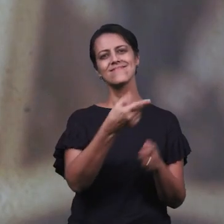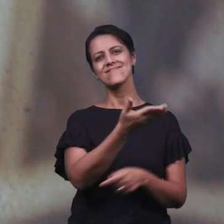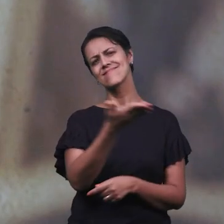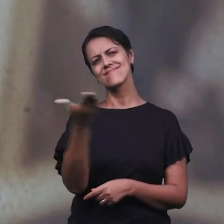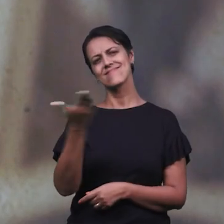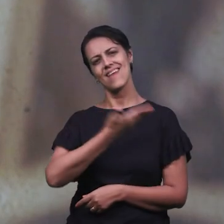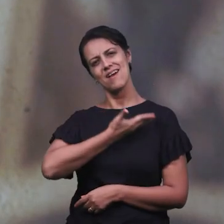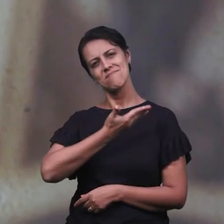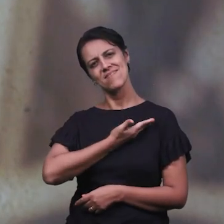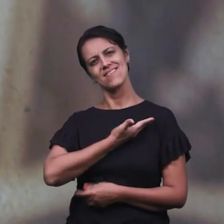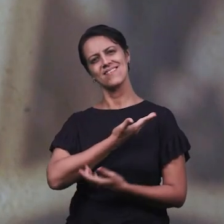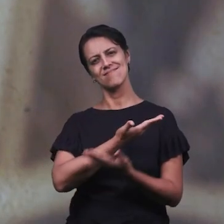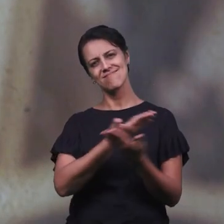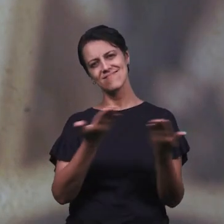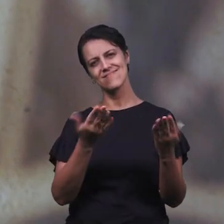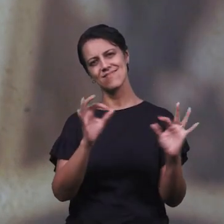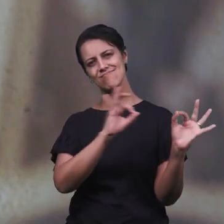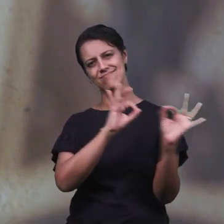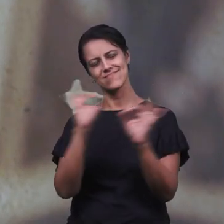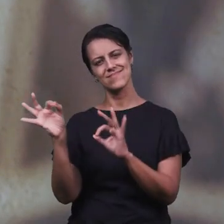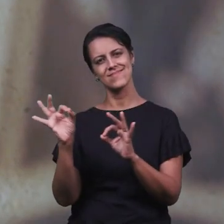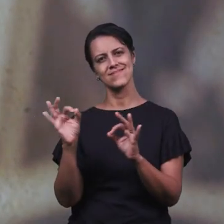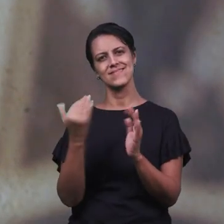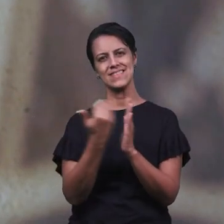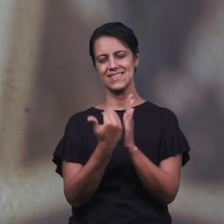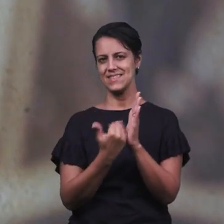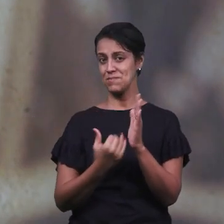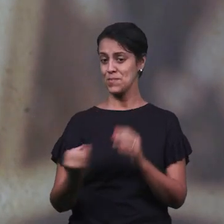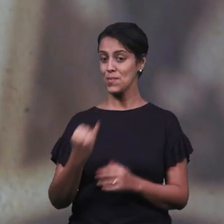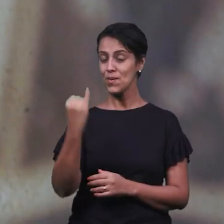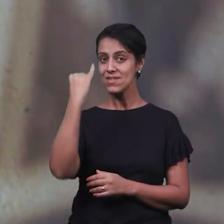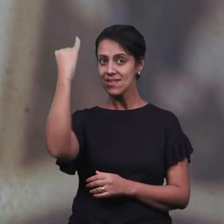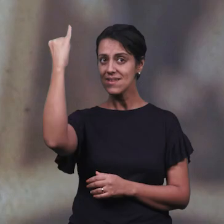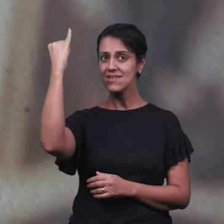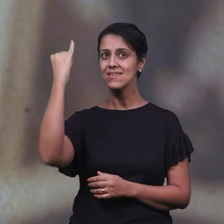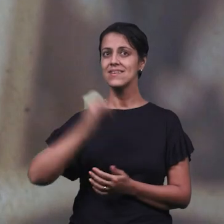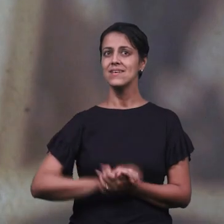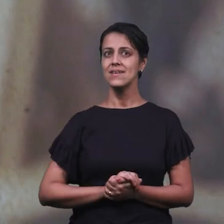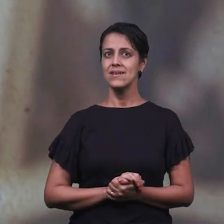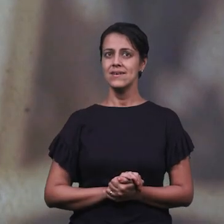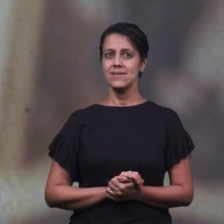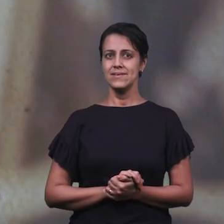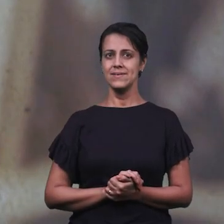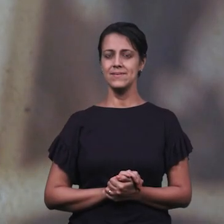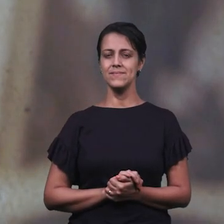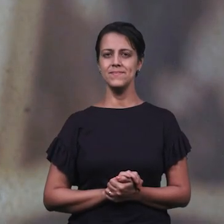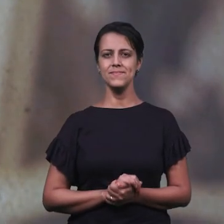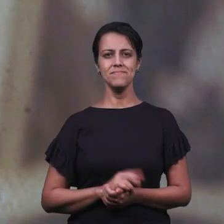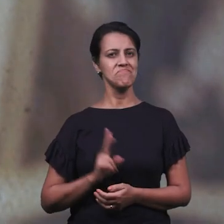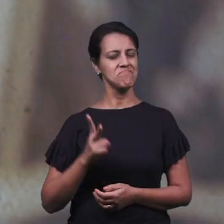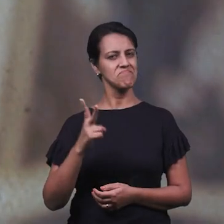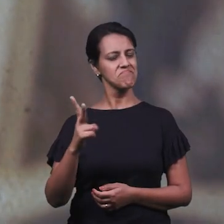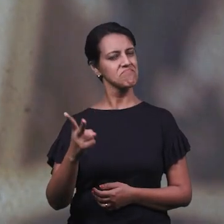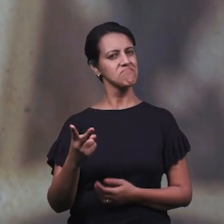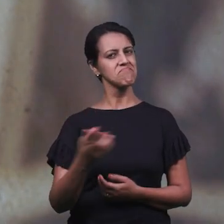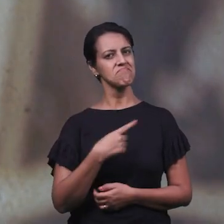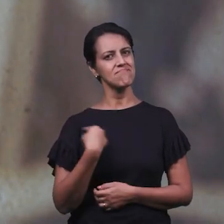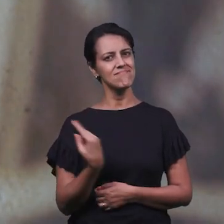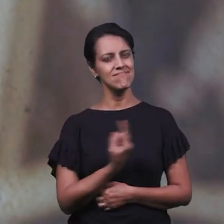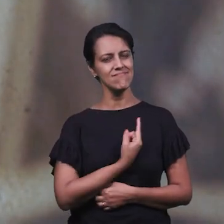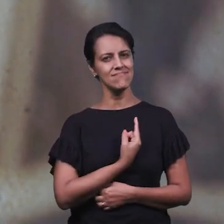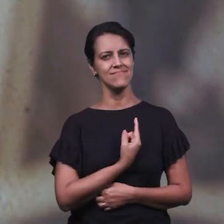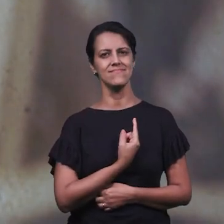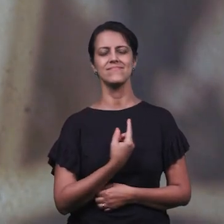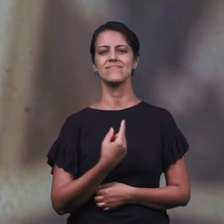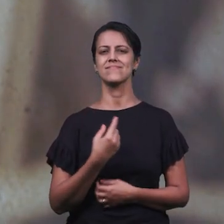irmãos e amigos que acompanham este programa tão importante, que sempre está trazendo